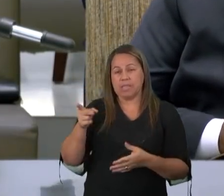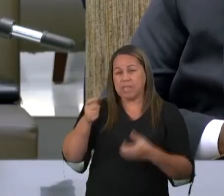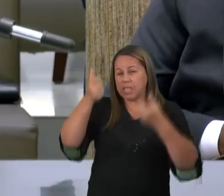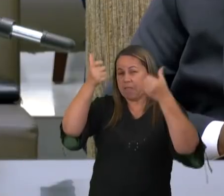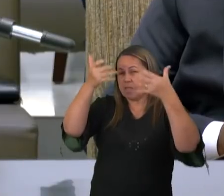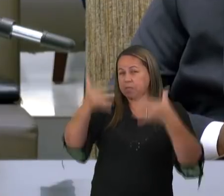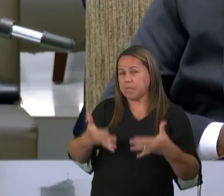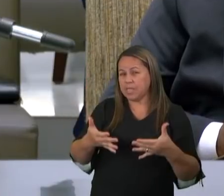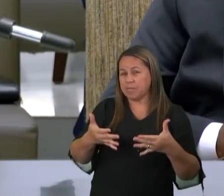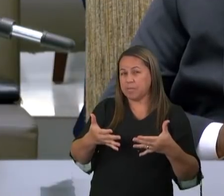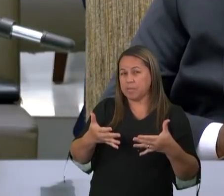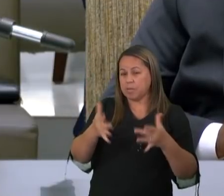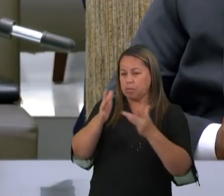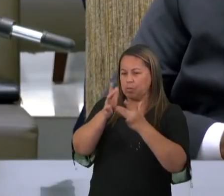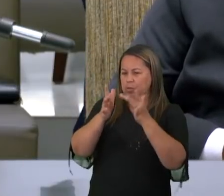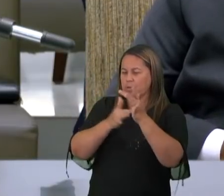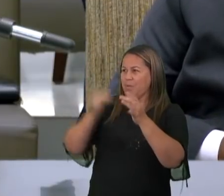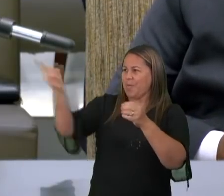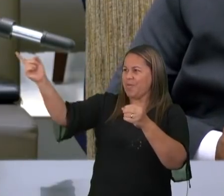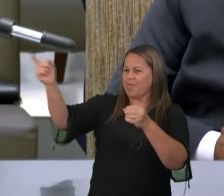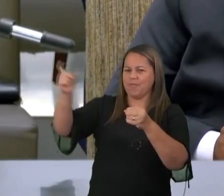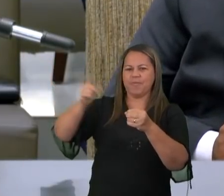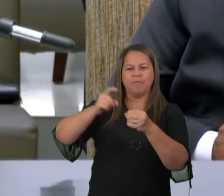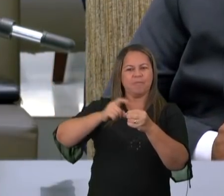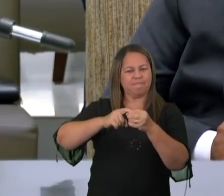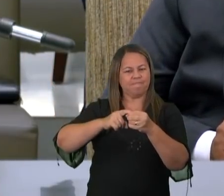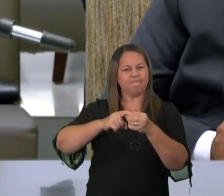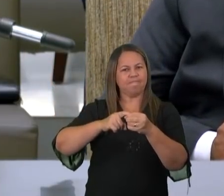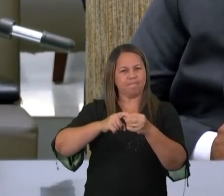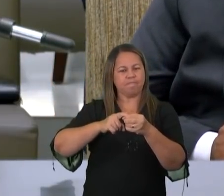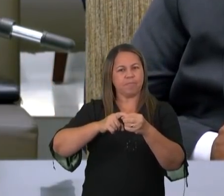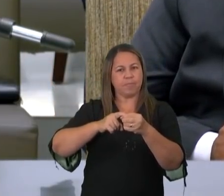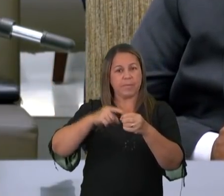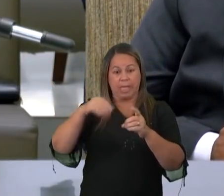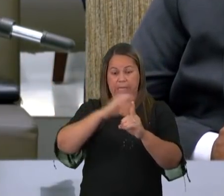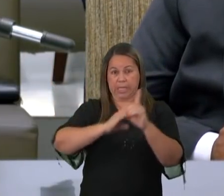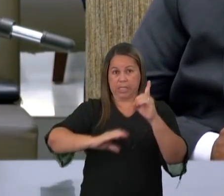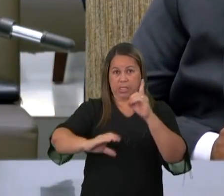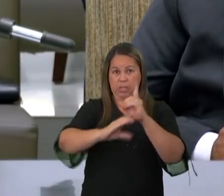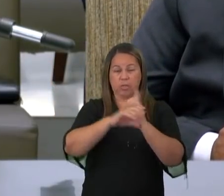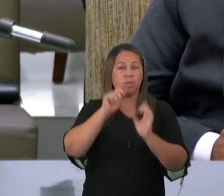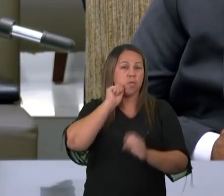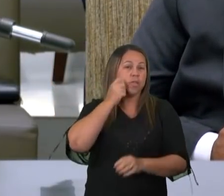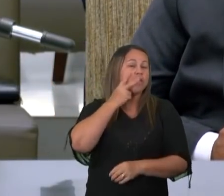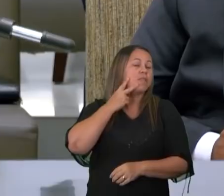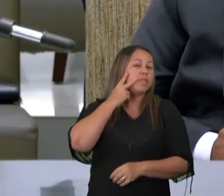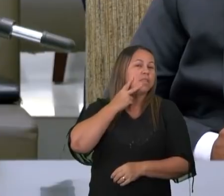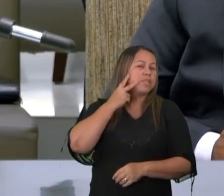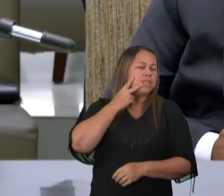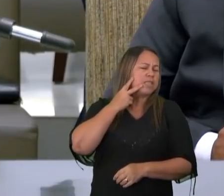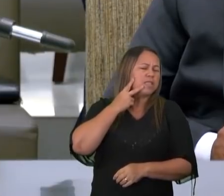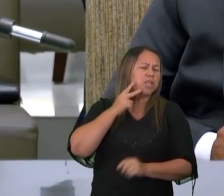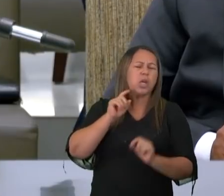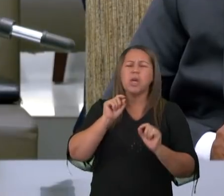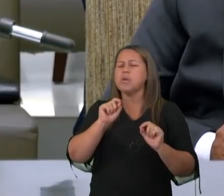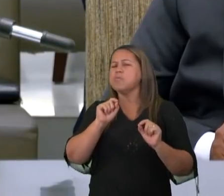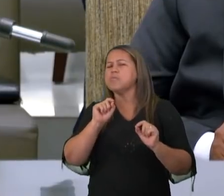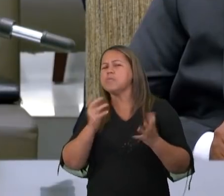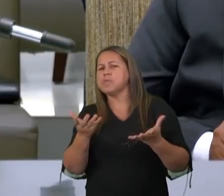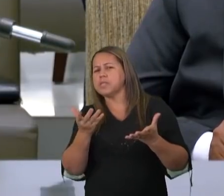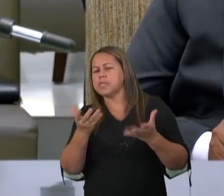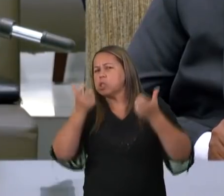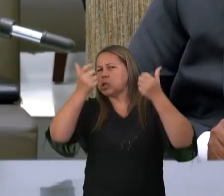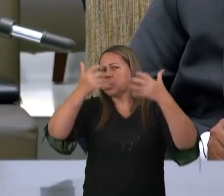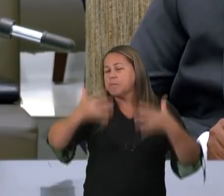volta, à sua vinda. Este culto de Santa Ceia é um culto que faz menção da volta do Senhor